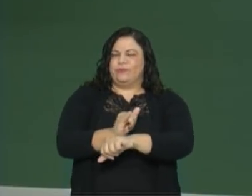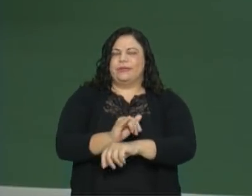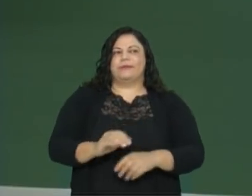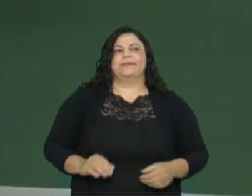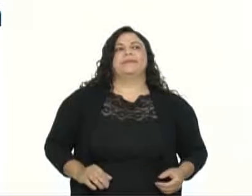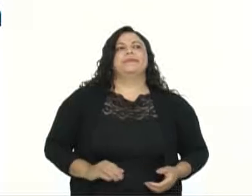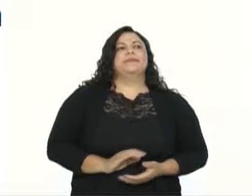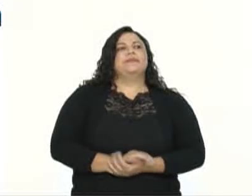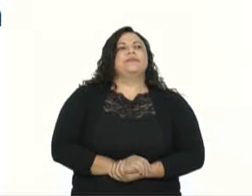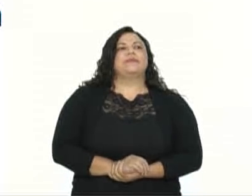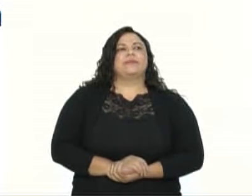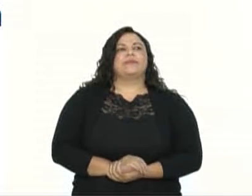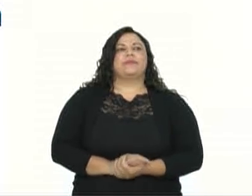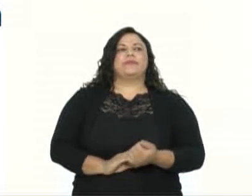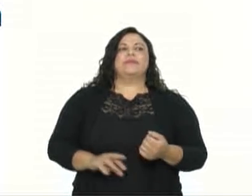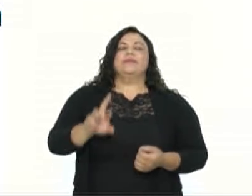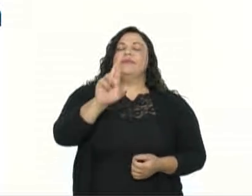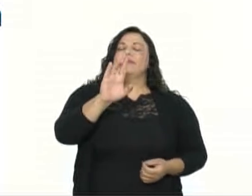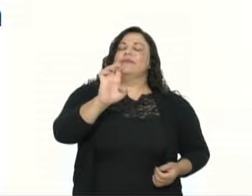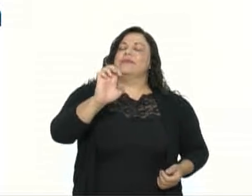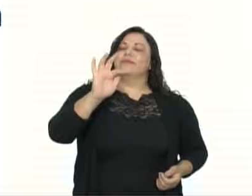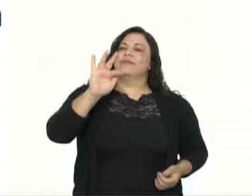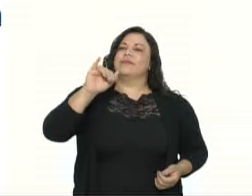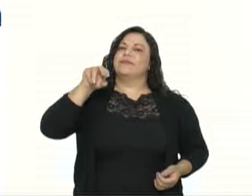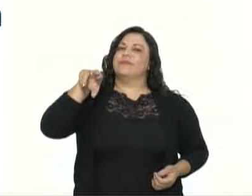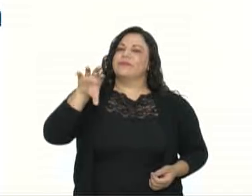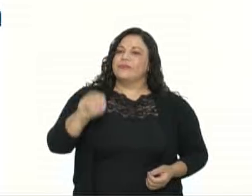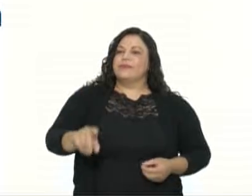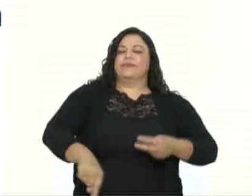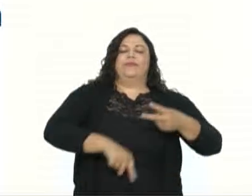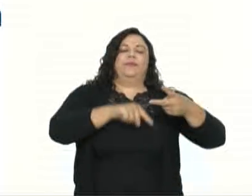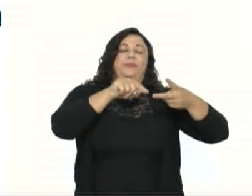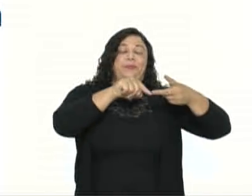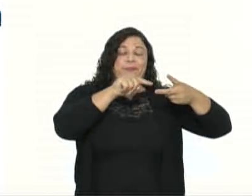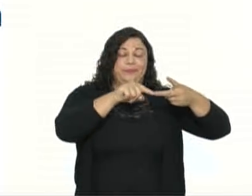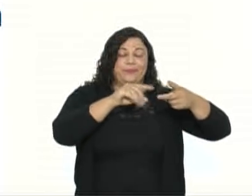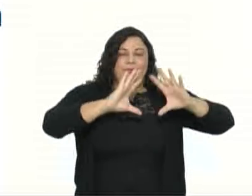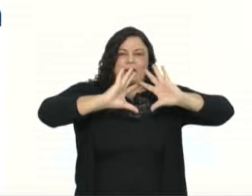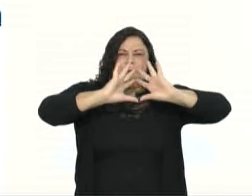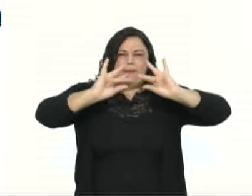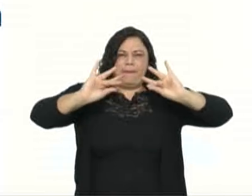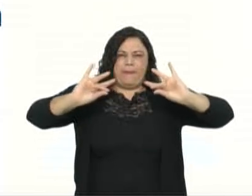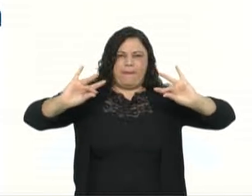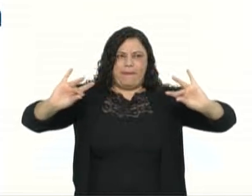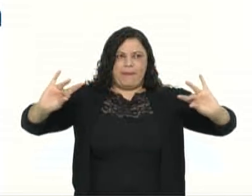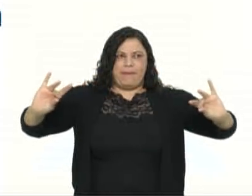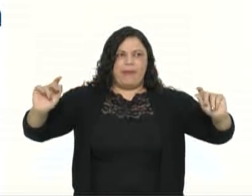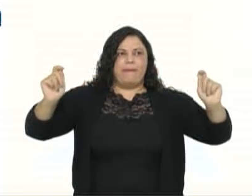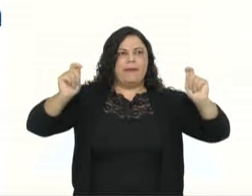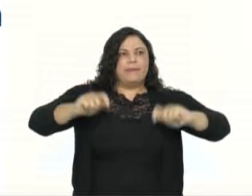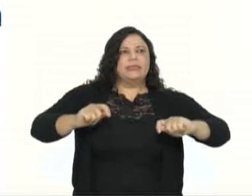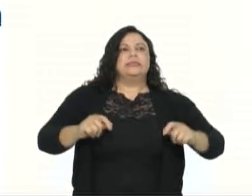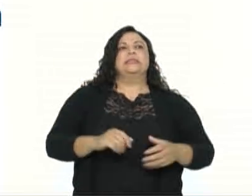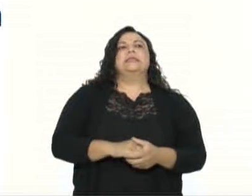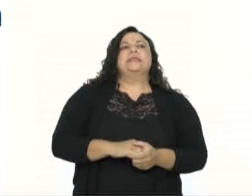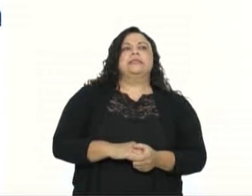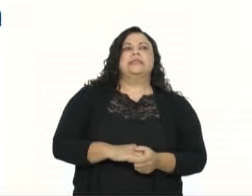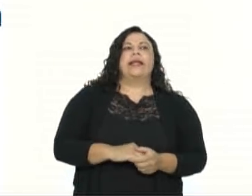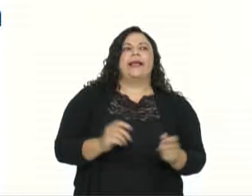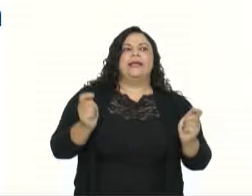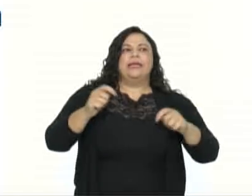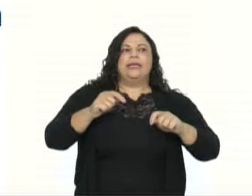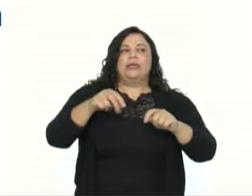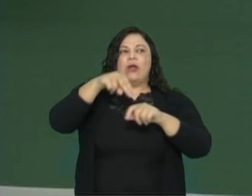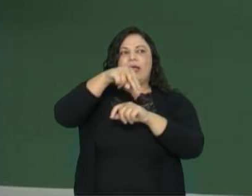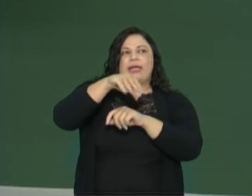refino o pirocloro concentrado, chamado de pentóxido de nióbio, NB2O5. Esse erro